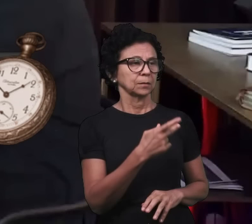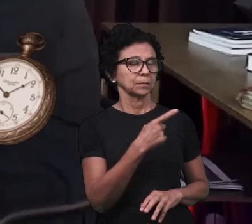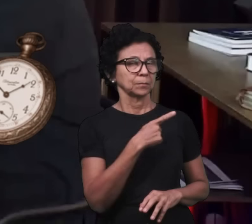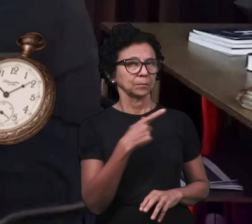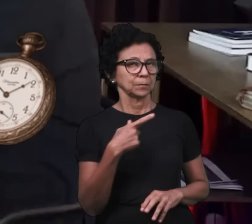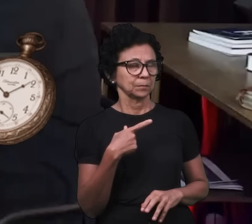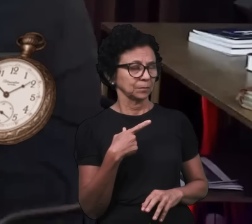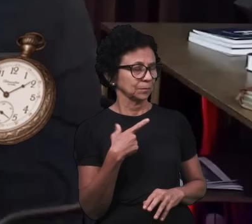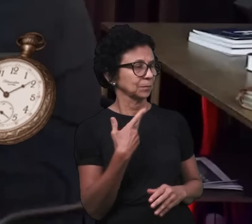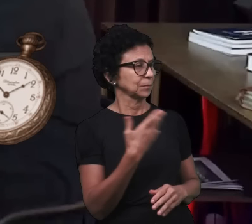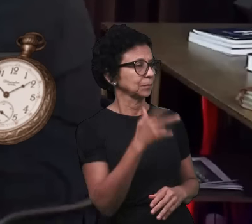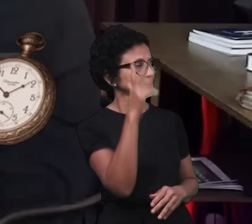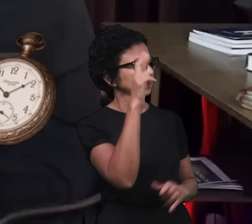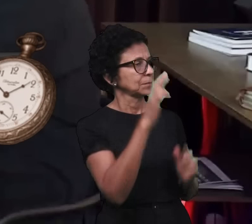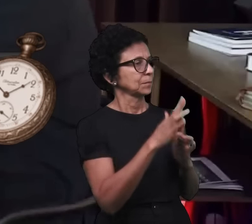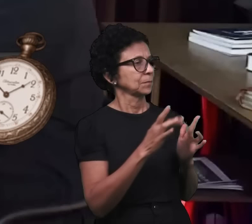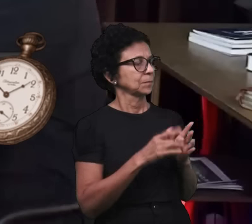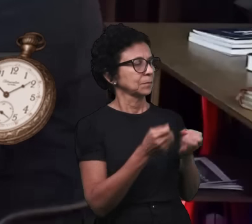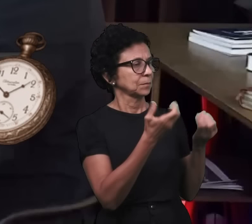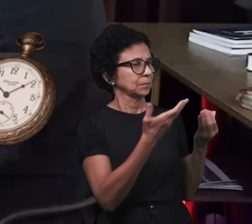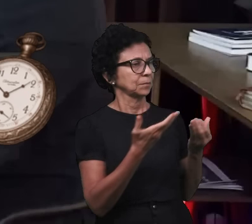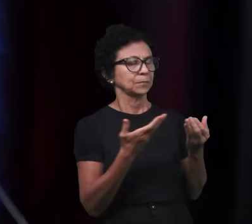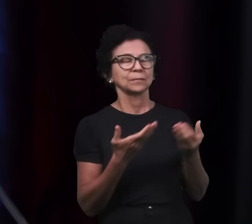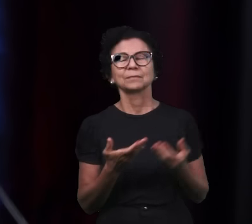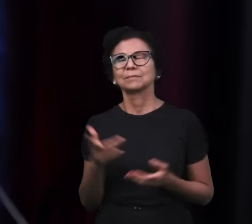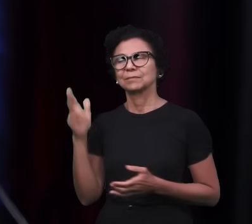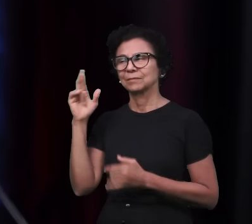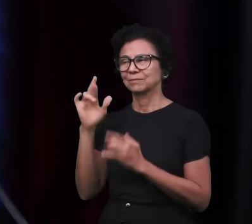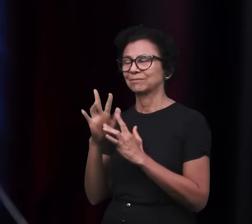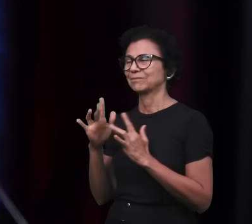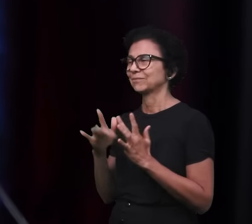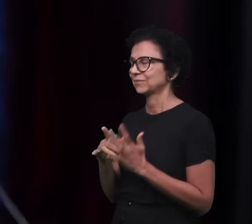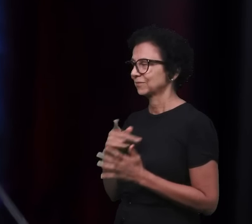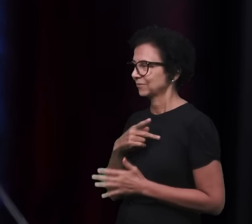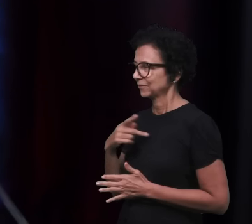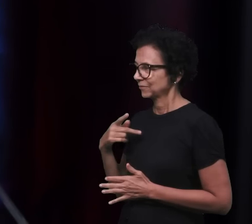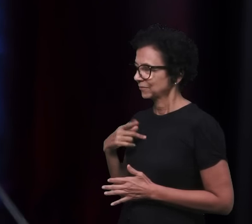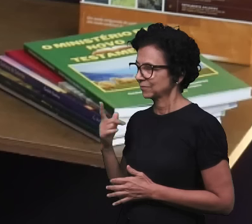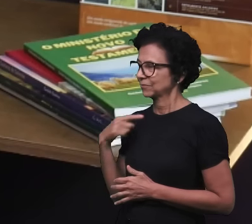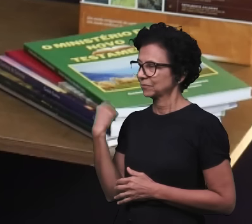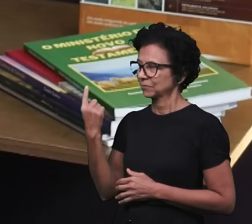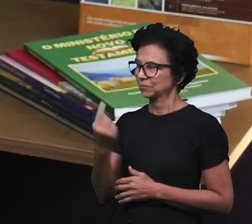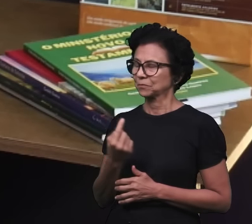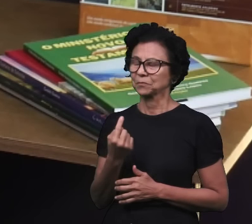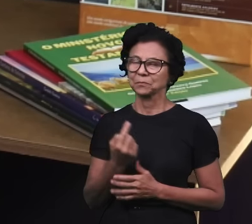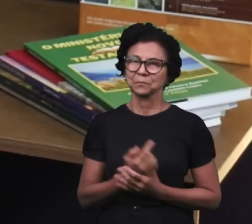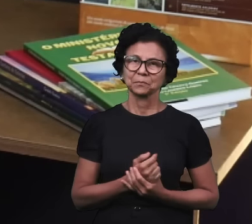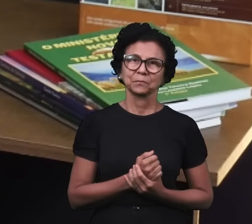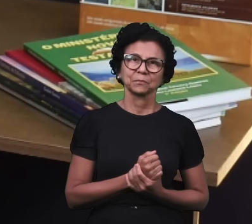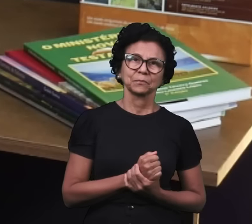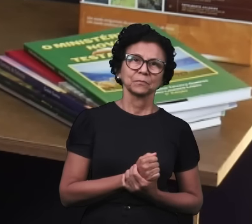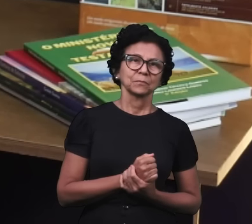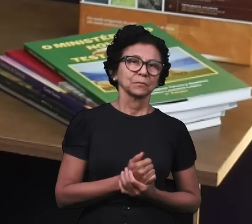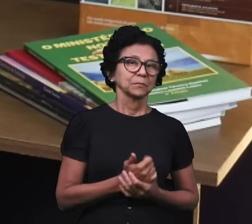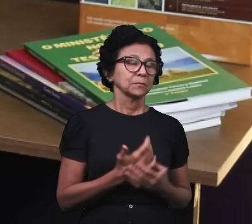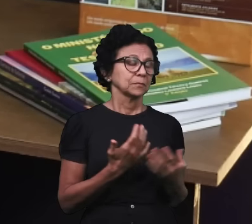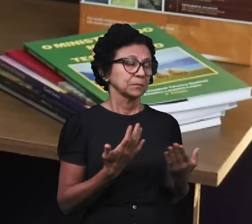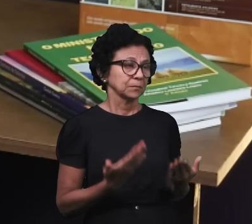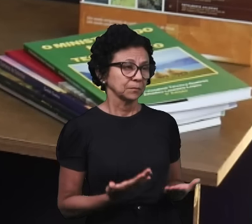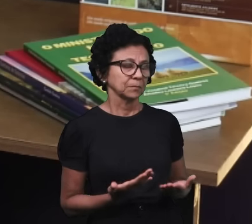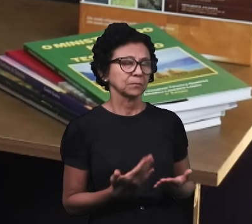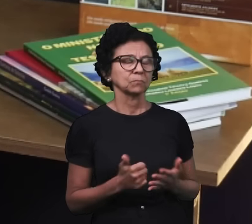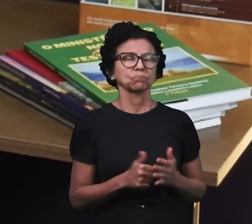pastor, seja bem-vindo novamente. Paz do Senhor, pastor Alex. Paz do Senhor a todos os irmãos. Pastor Roberto, nós temos falado nesses